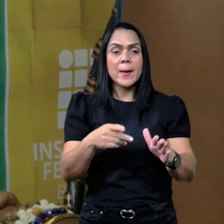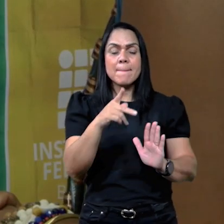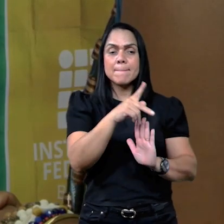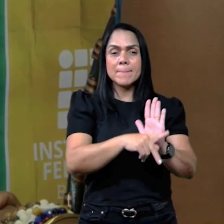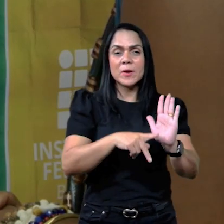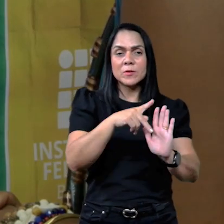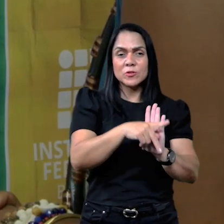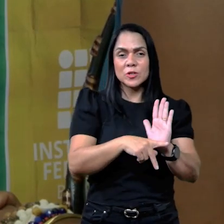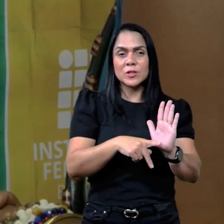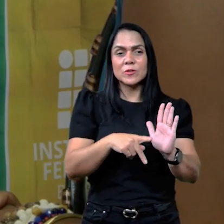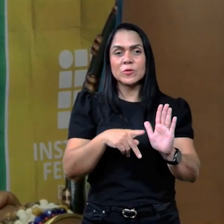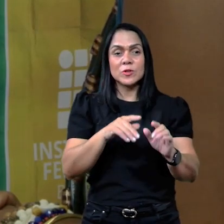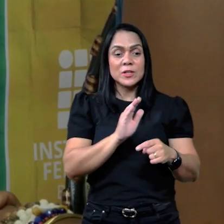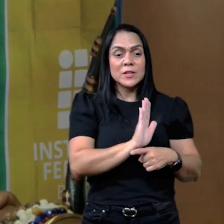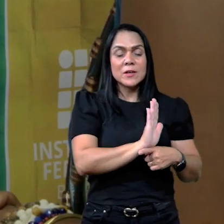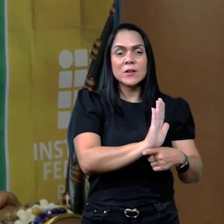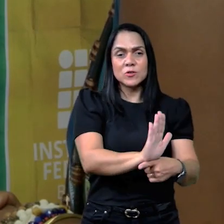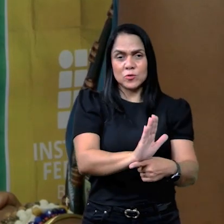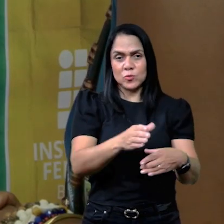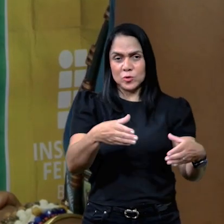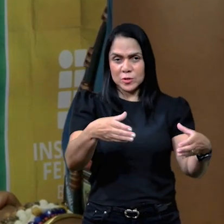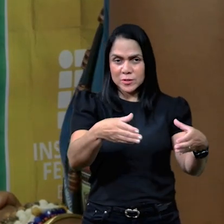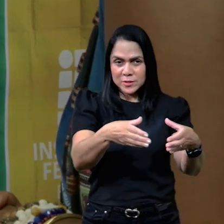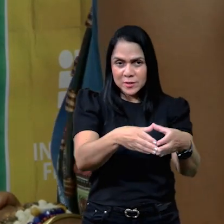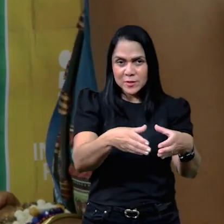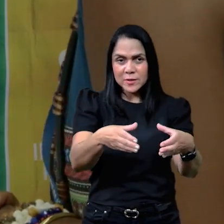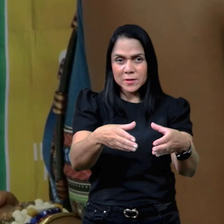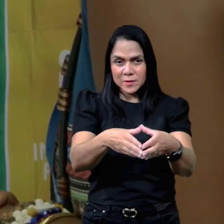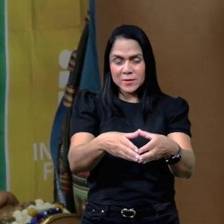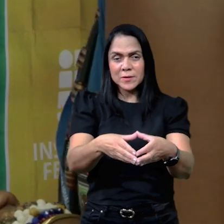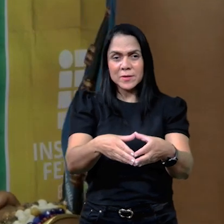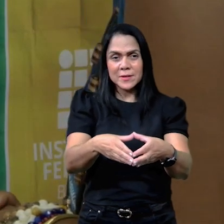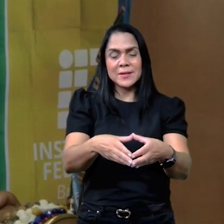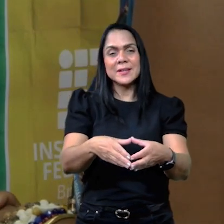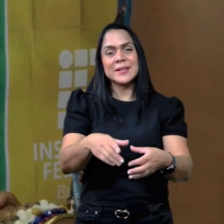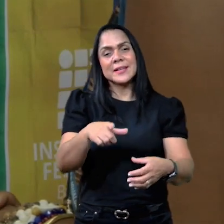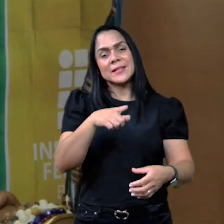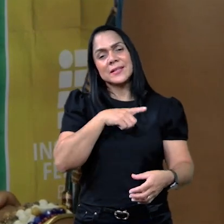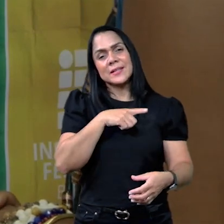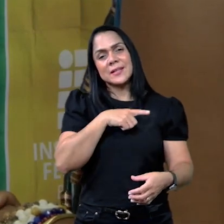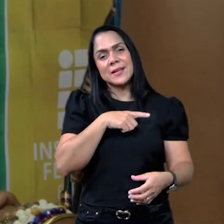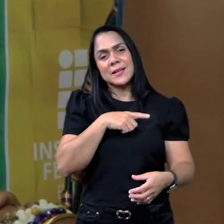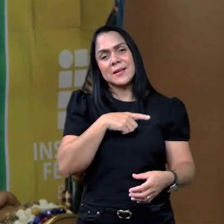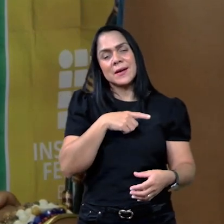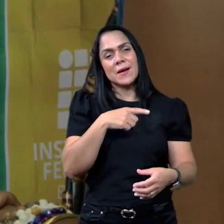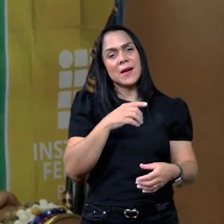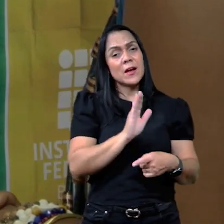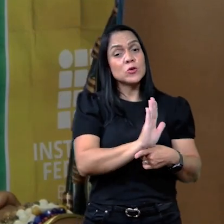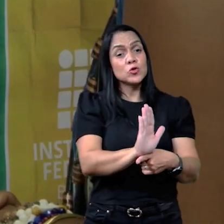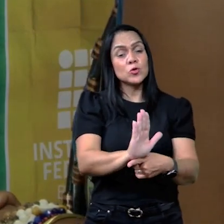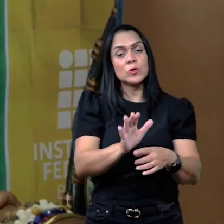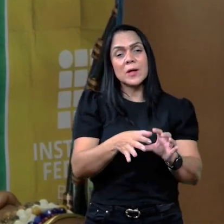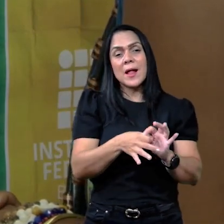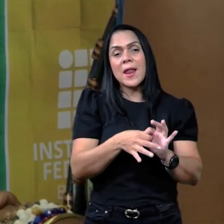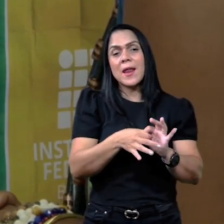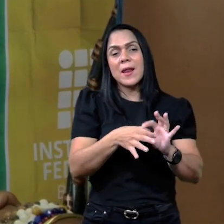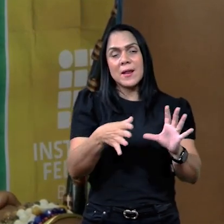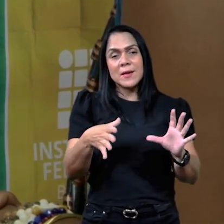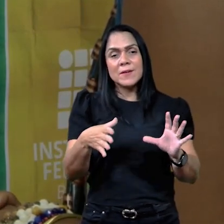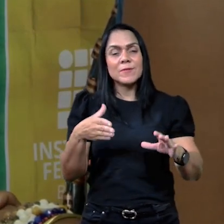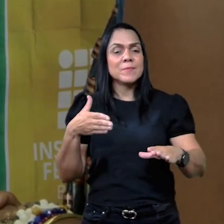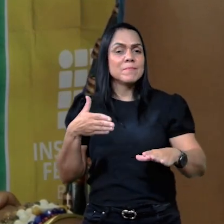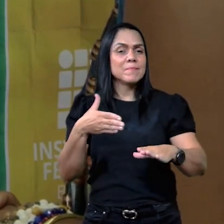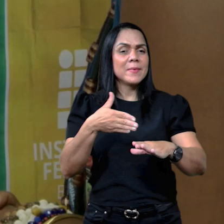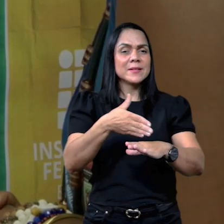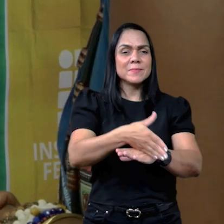essas comunidades que tenha consulta livre, prévia e informada. Então, acho que é isso. É consulta,